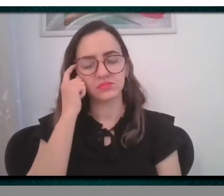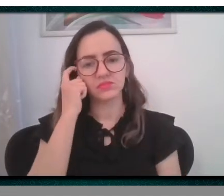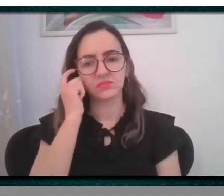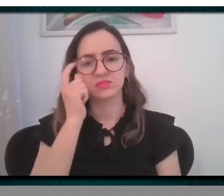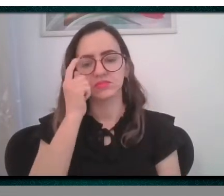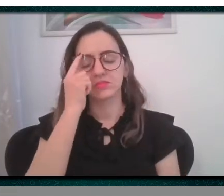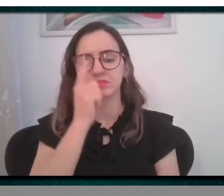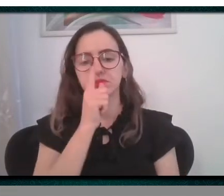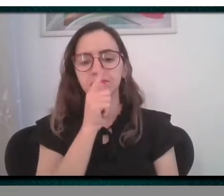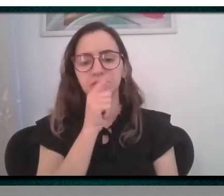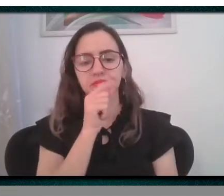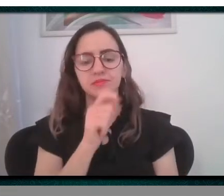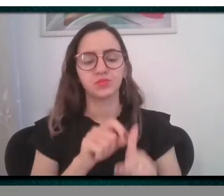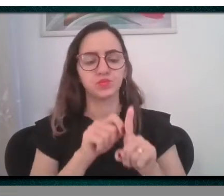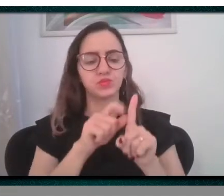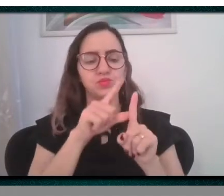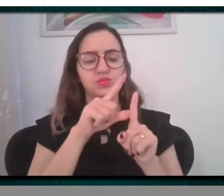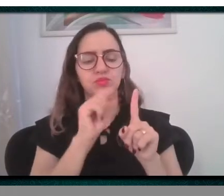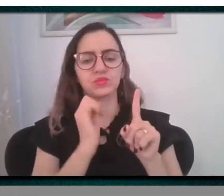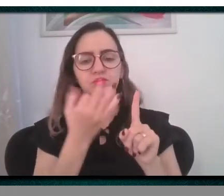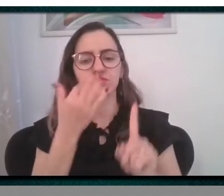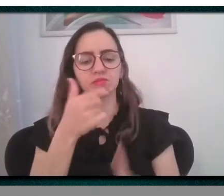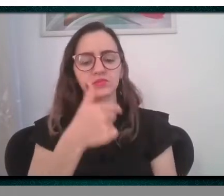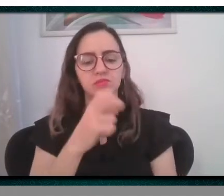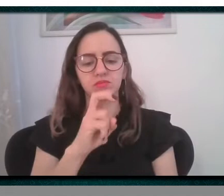graus Celsius